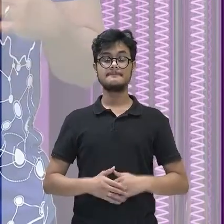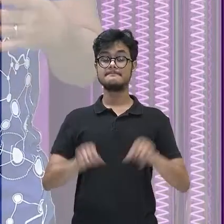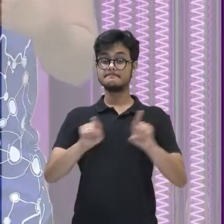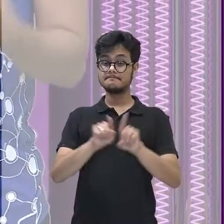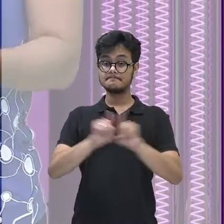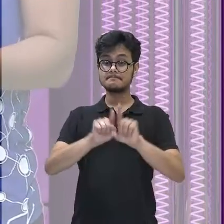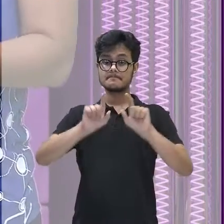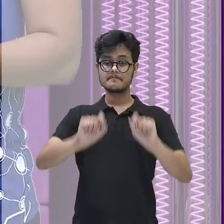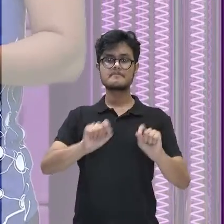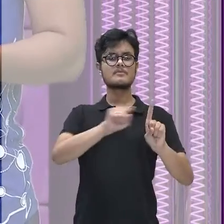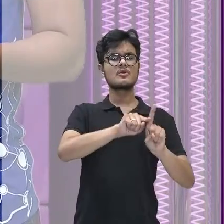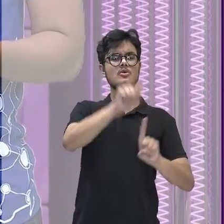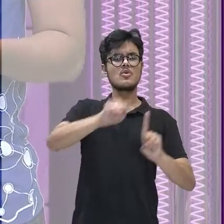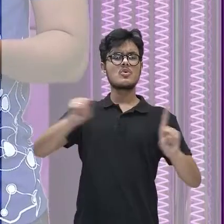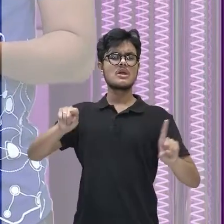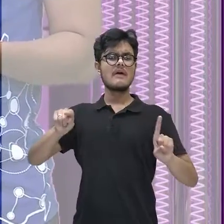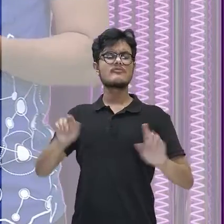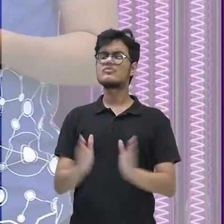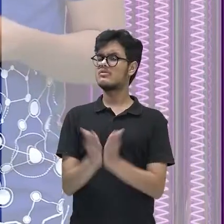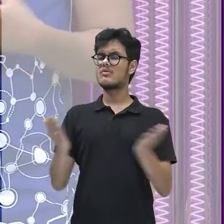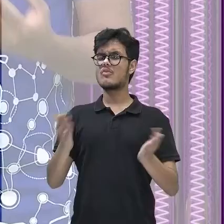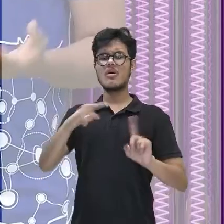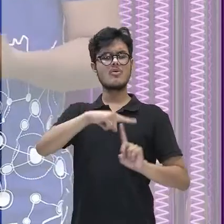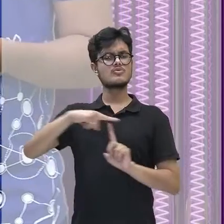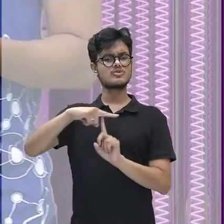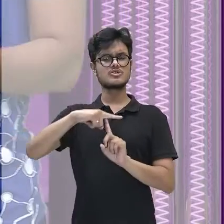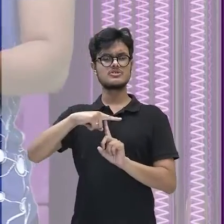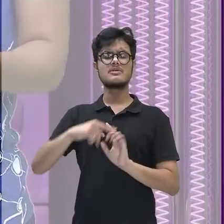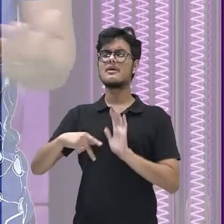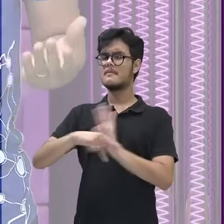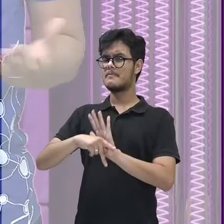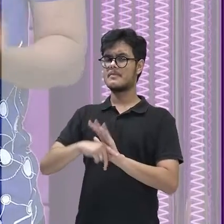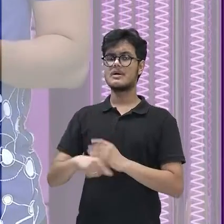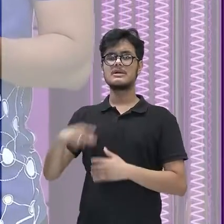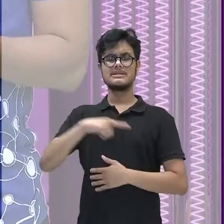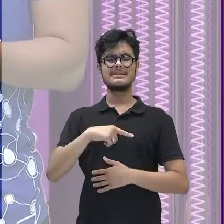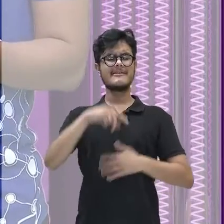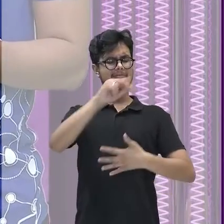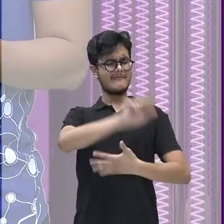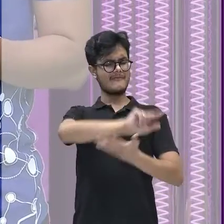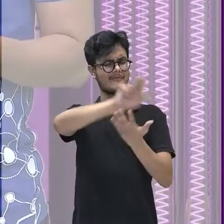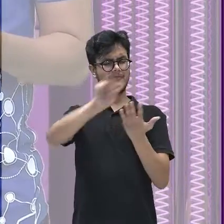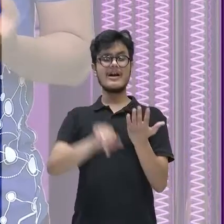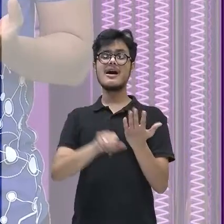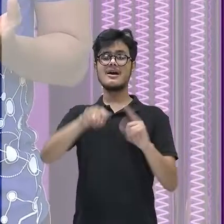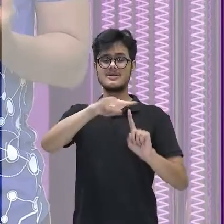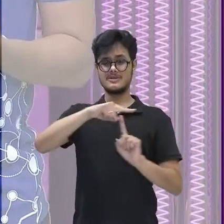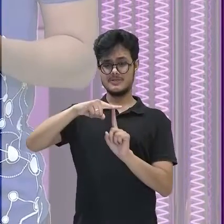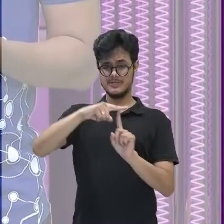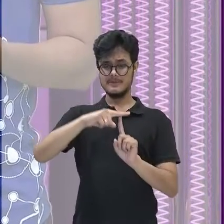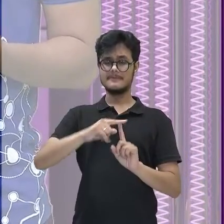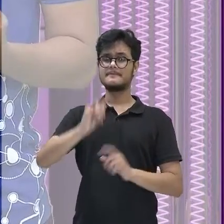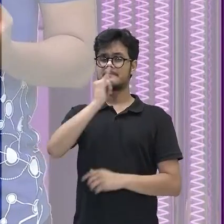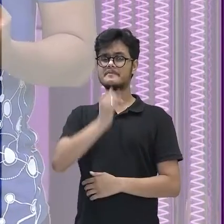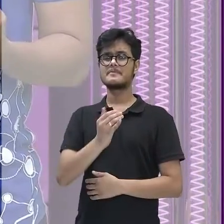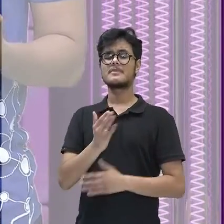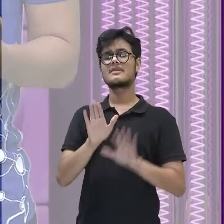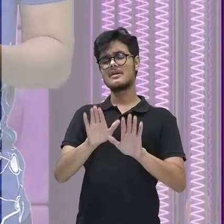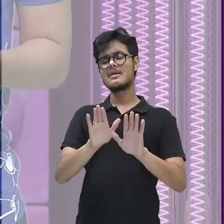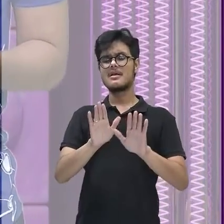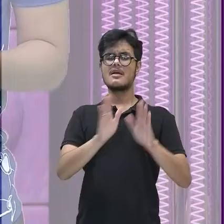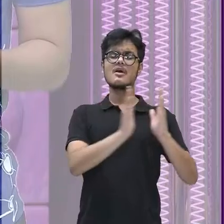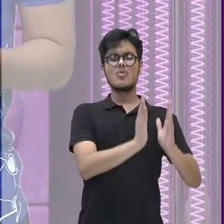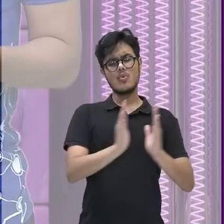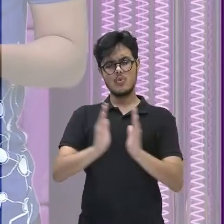vamos ter que identificar qual é o tipo de gráfico, né? Vimos que podemos trabalhar com vários tipos de gráfico. Gráfico de